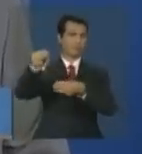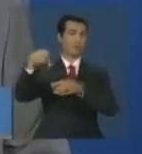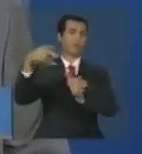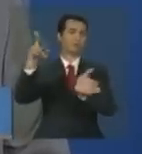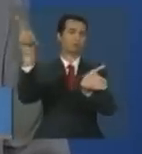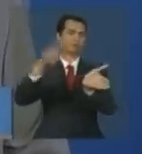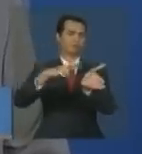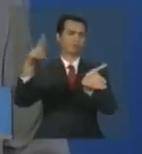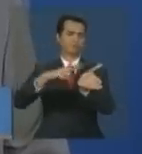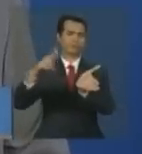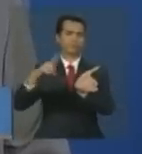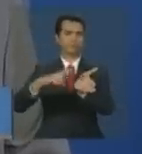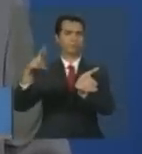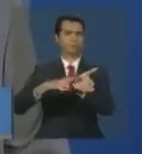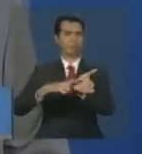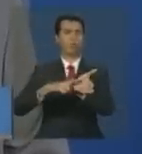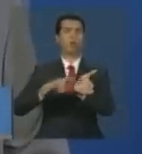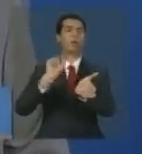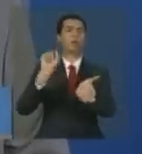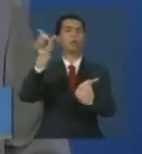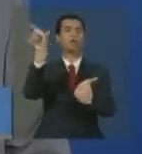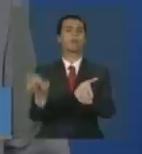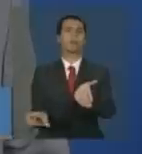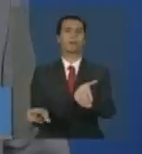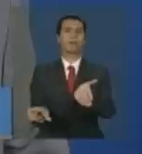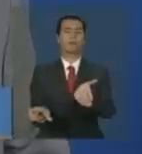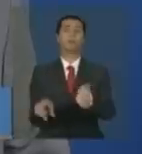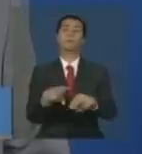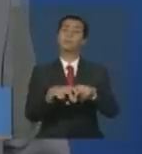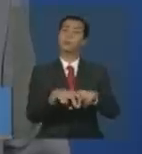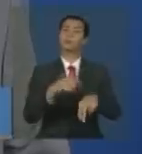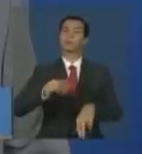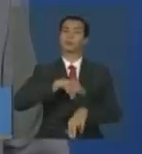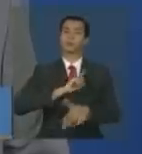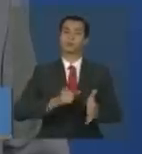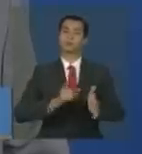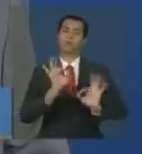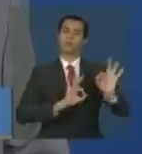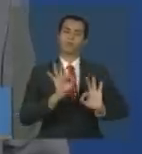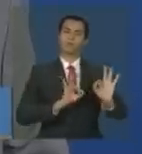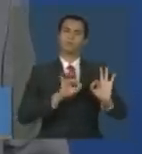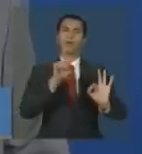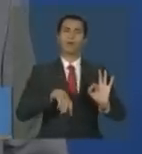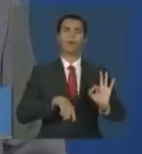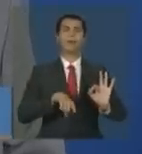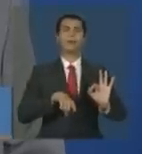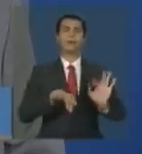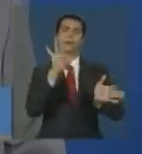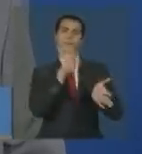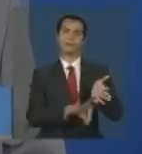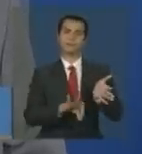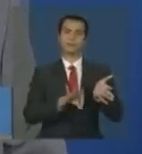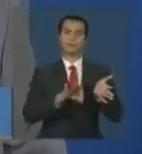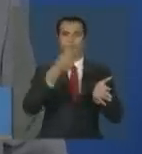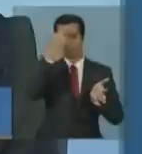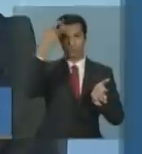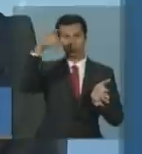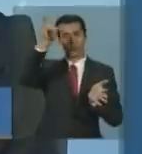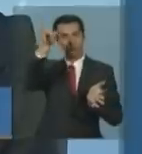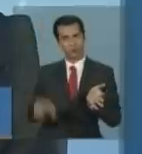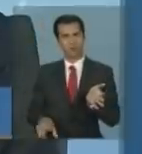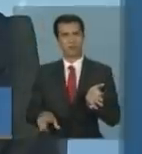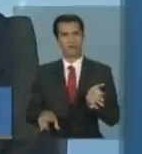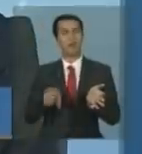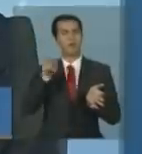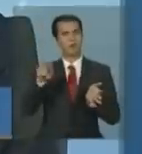questão do cadastro de usuários dos sistemas eletrônicos do MDS e o acesso a isso mediante uma senha, né? Da